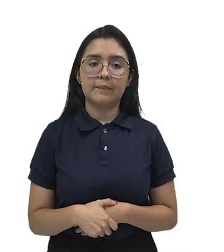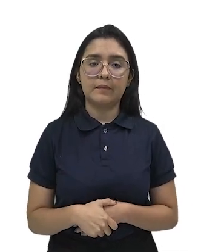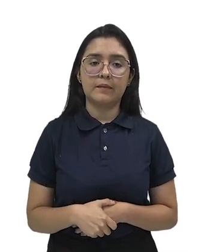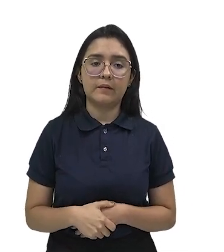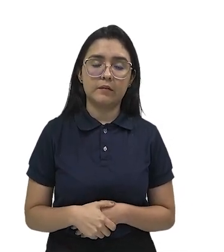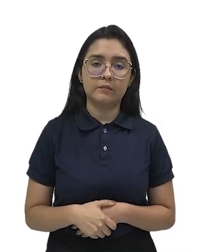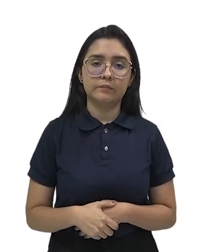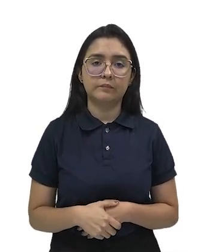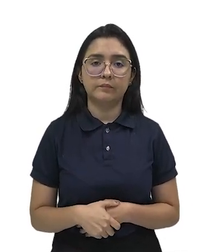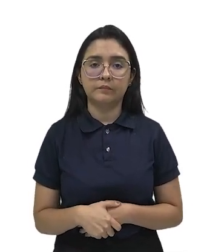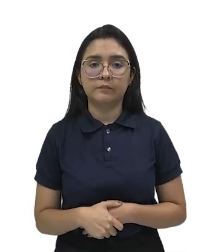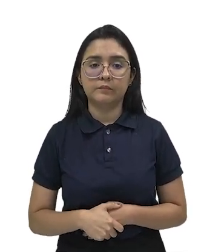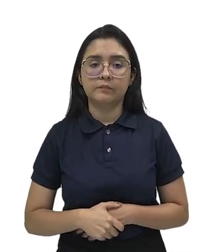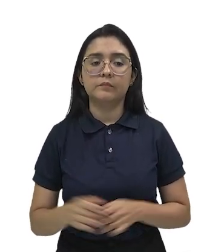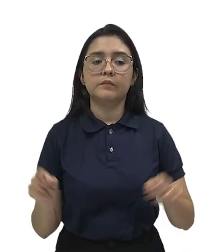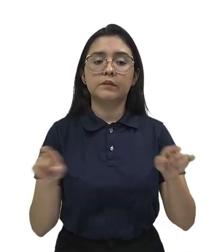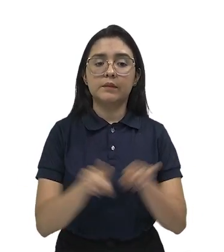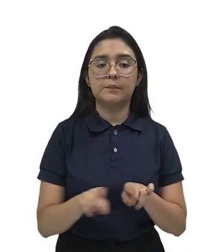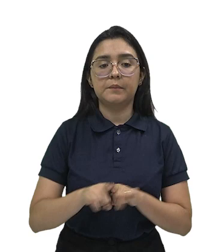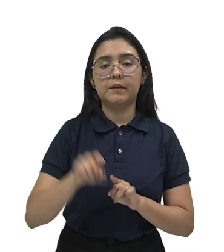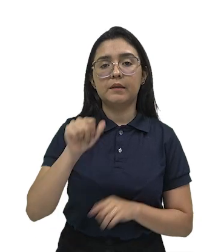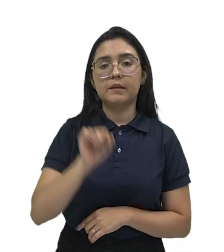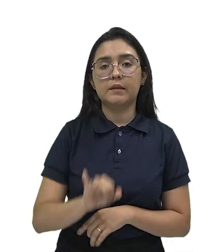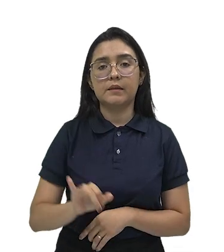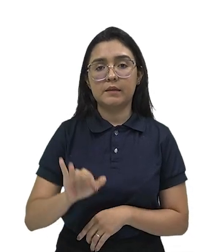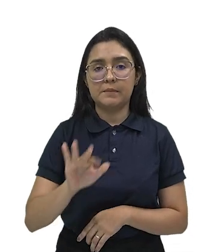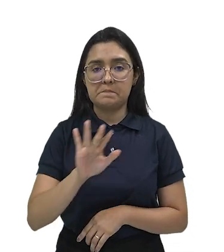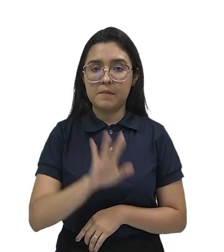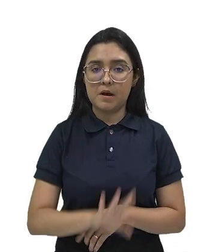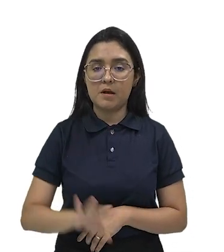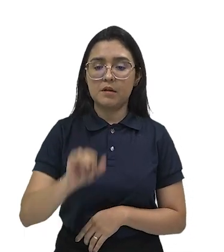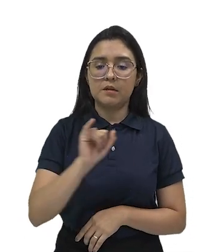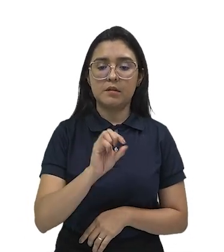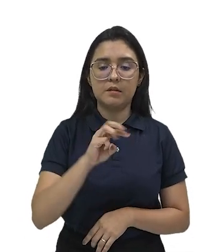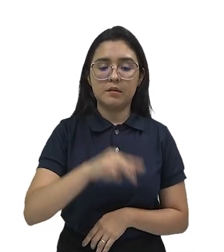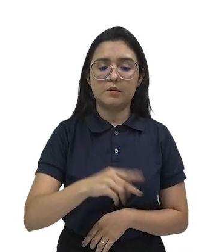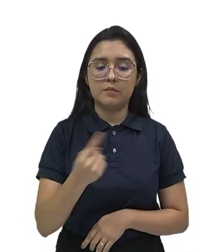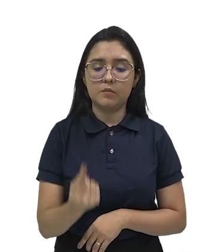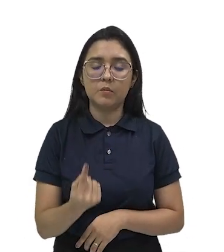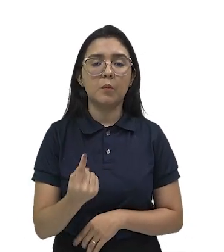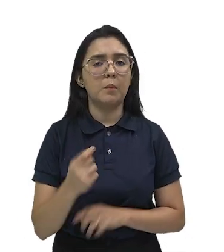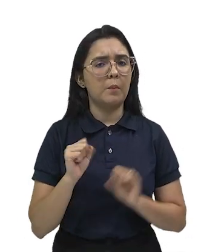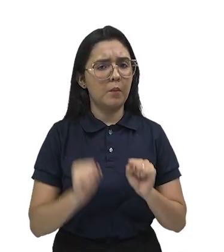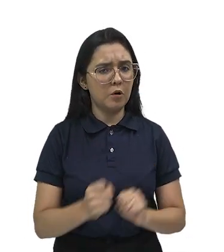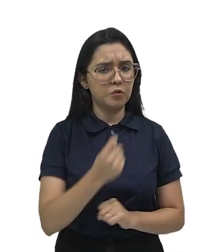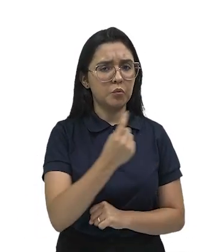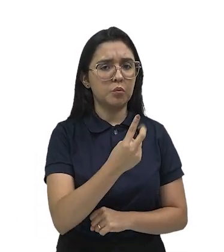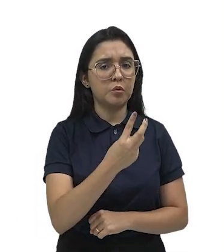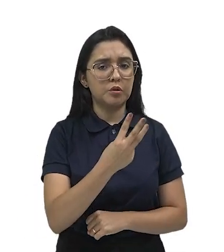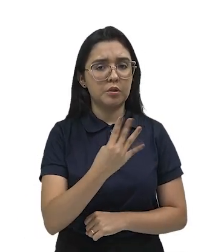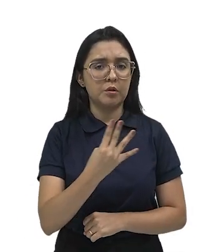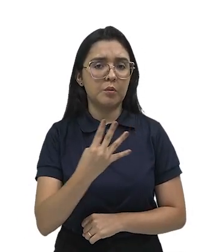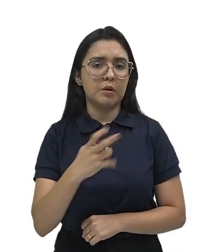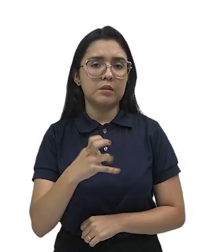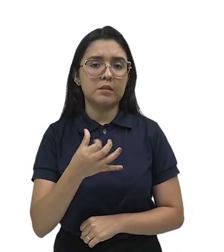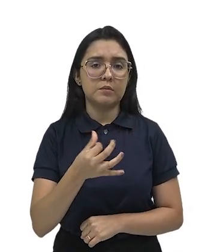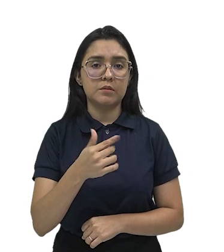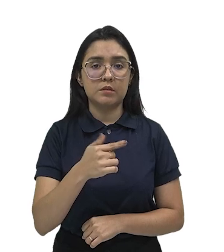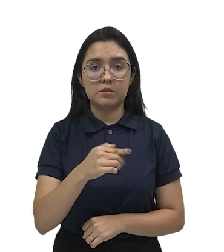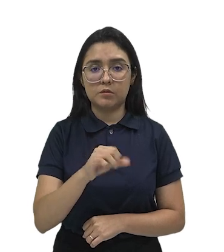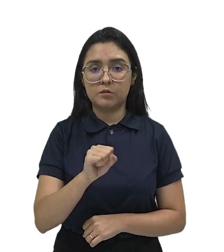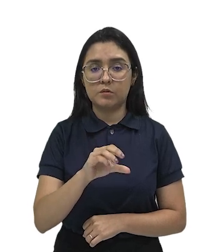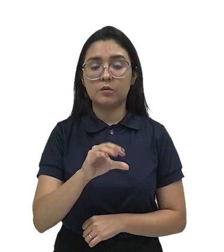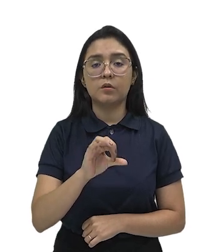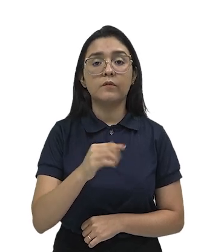F11 e F12. Imagem, né, eu coloquei IM1. Eu poderia ter IM1, IM2, IM3,